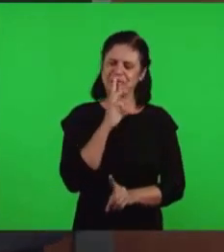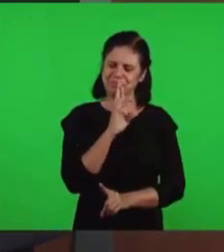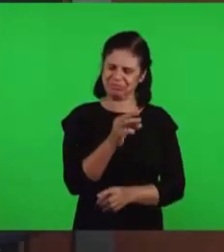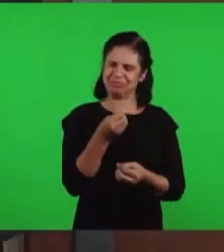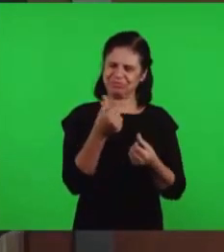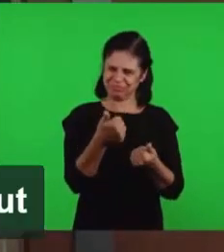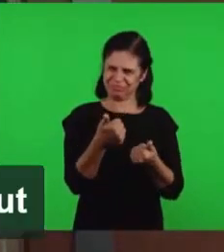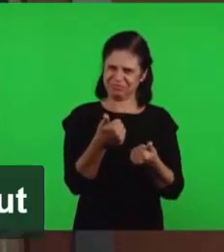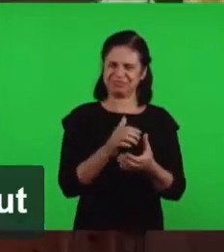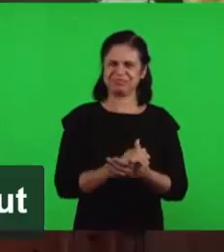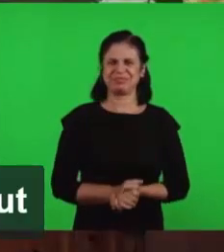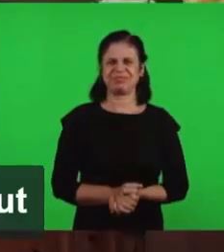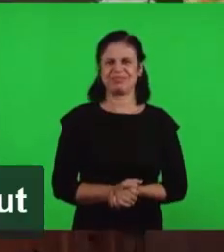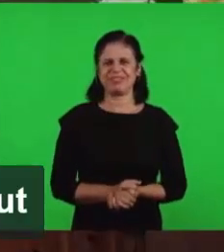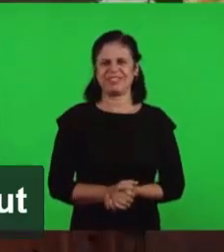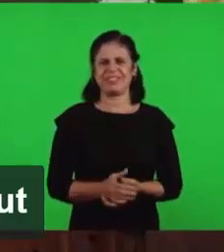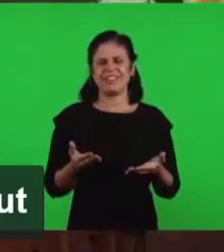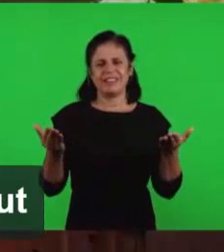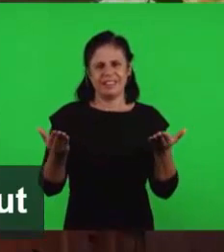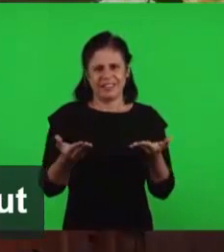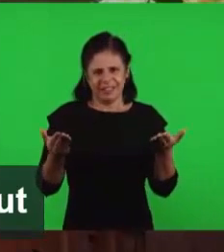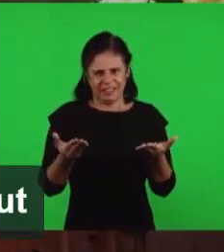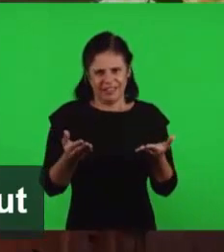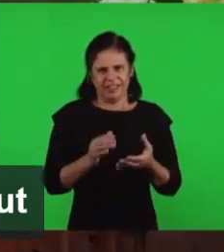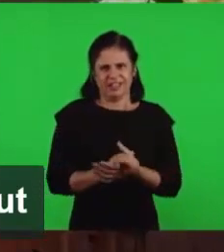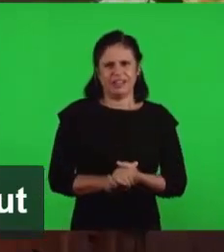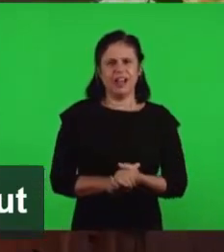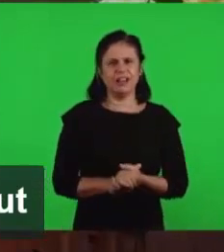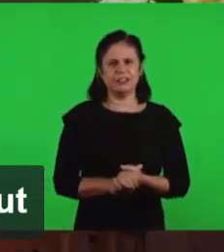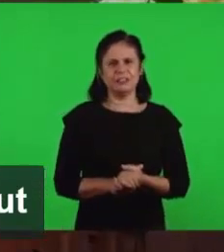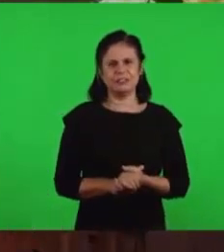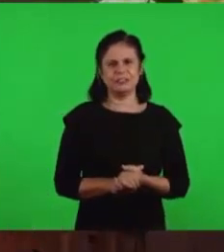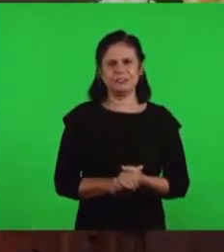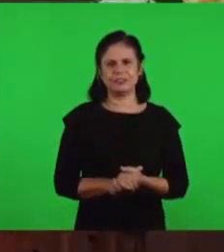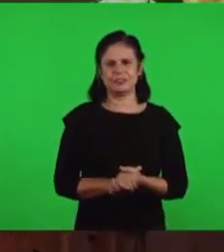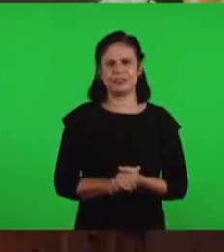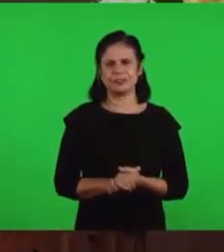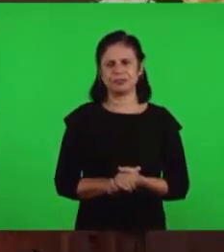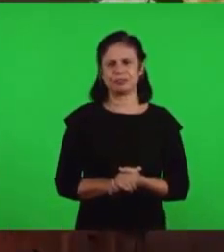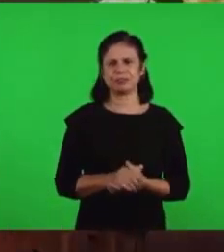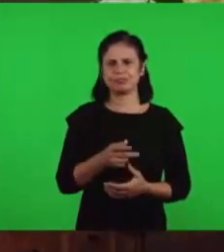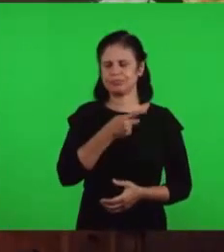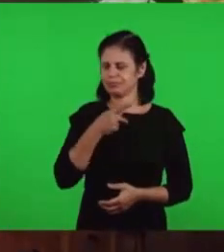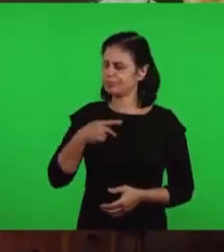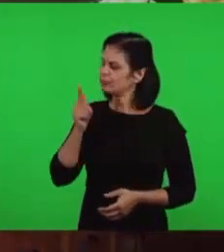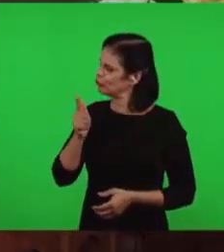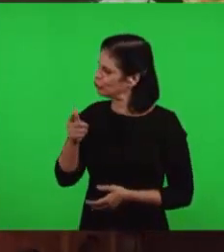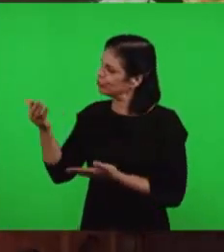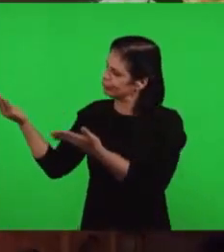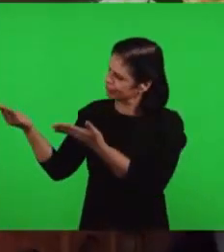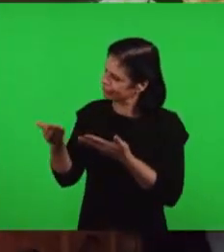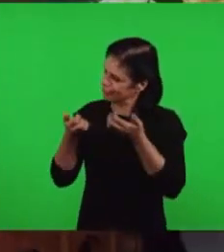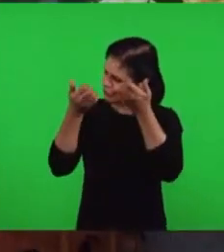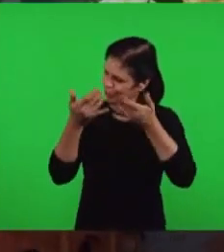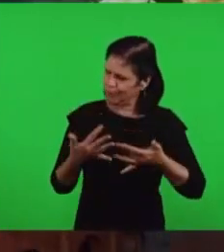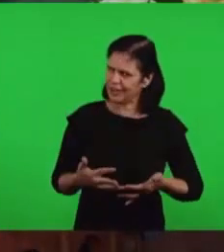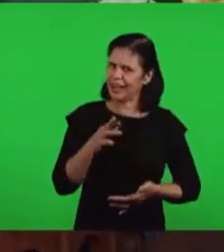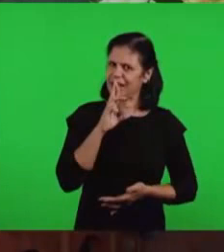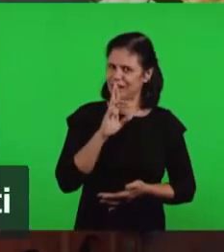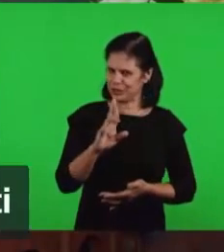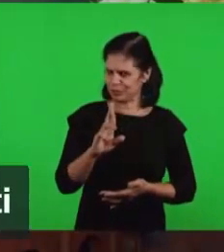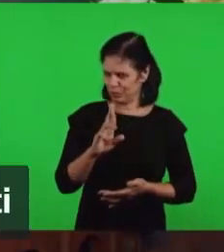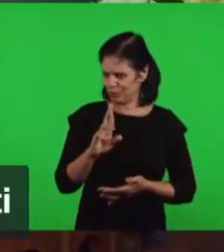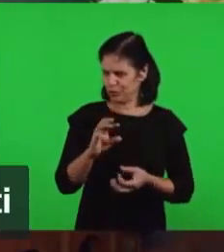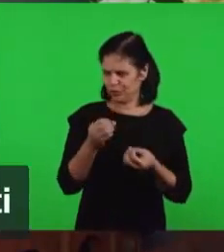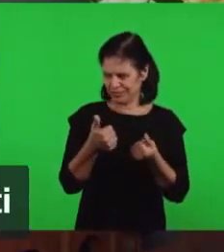e naturalmente agora sobre essas respostas nós vamos ouvir aqui um comentário do pastor vai trazer para os irmãos um